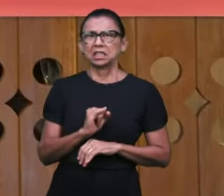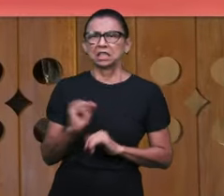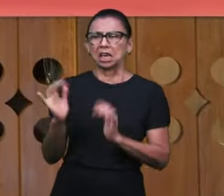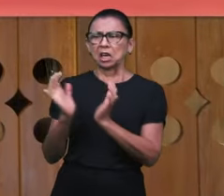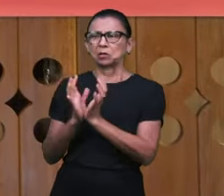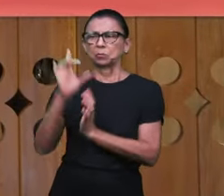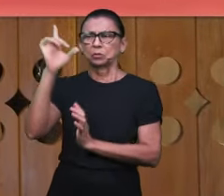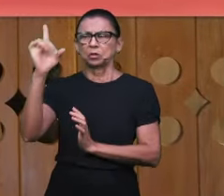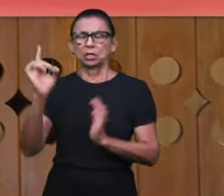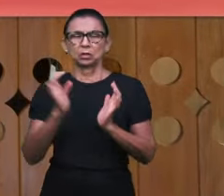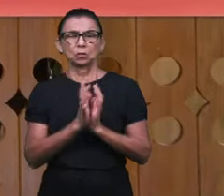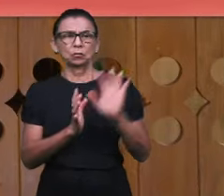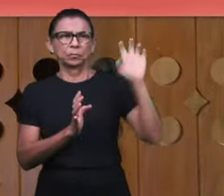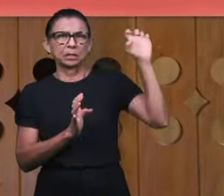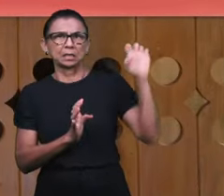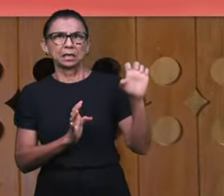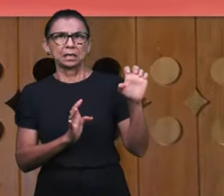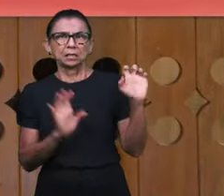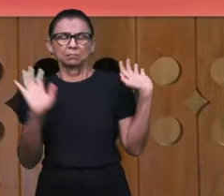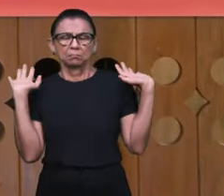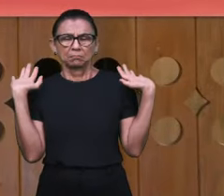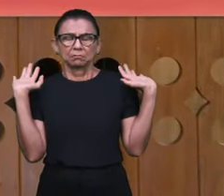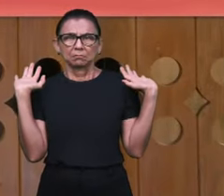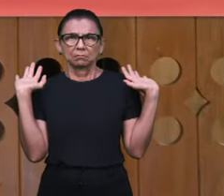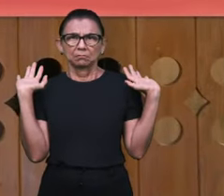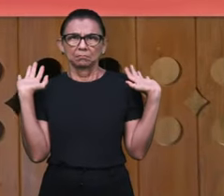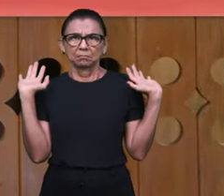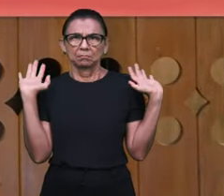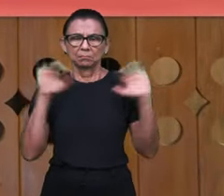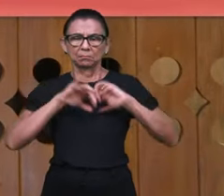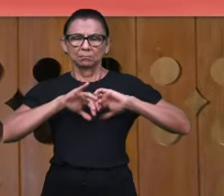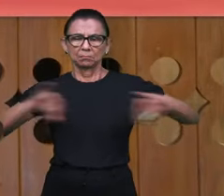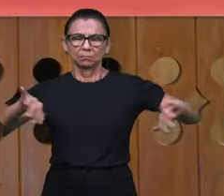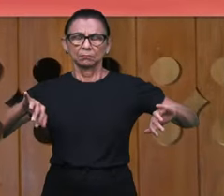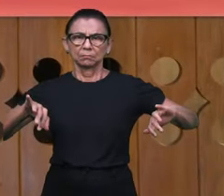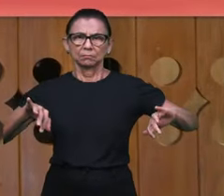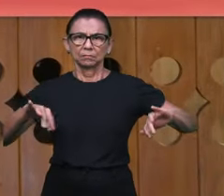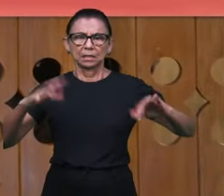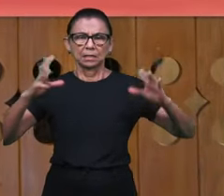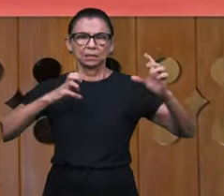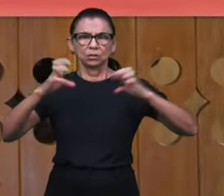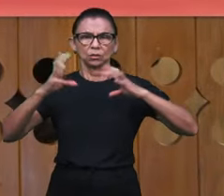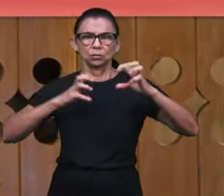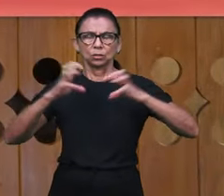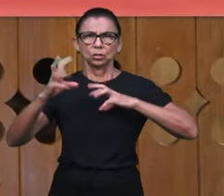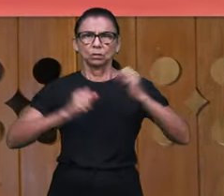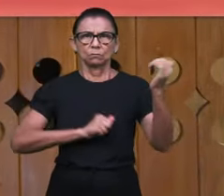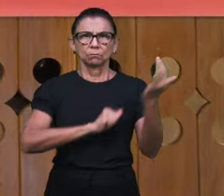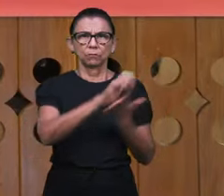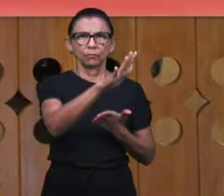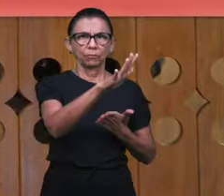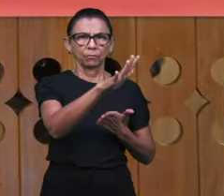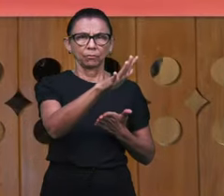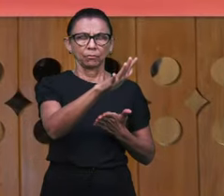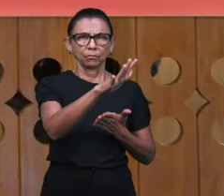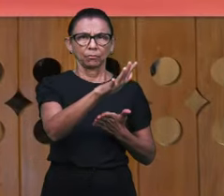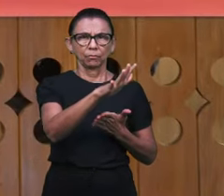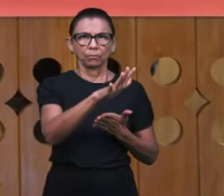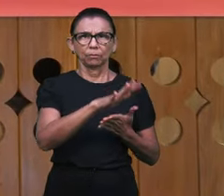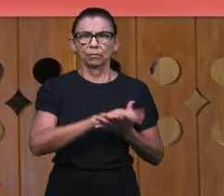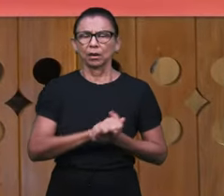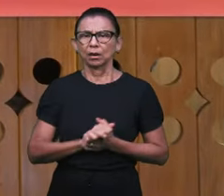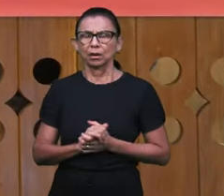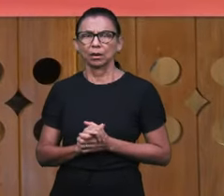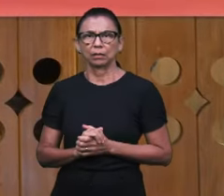sua igreja, tira os dois. Estão discutindo? É? Tira os dois. Que não é assunto